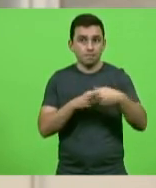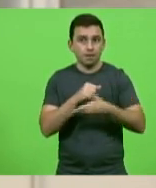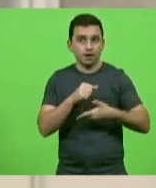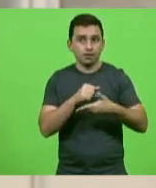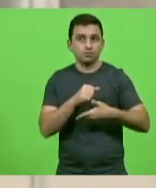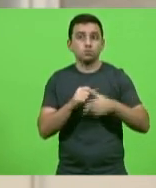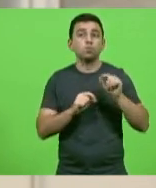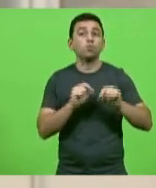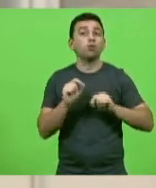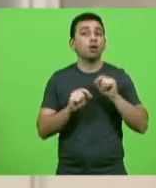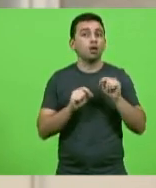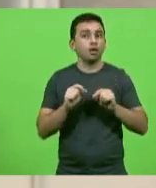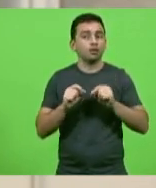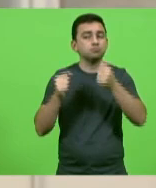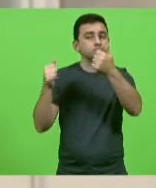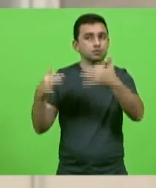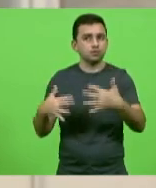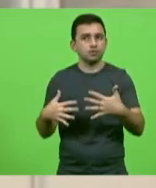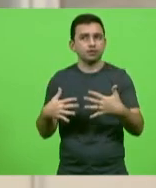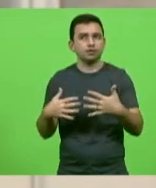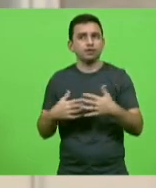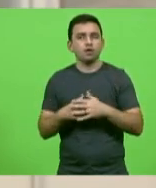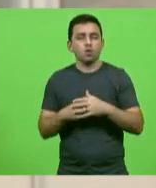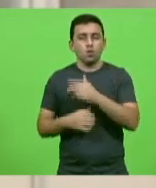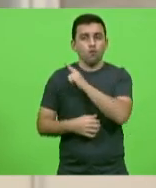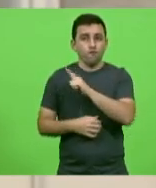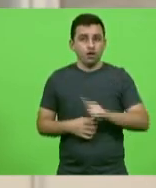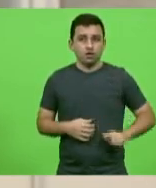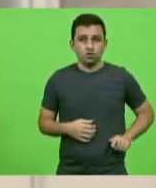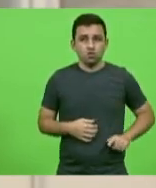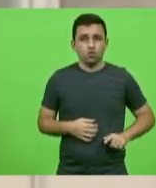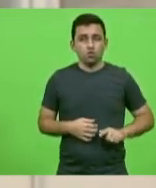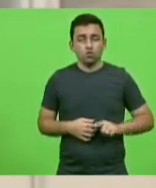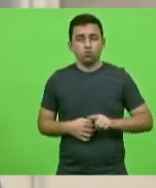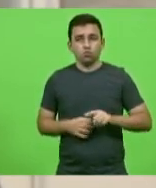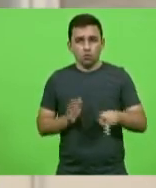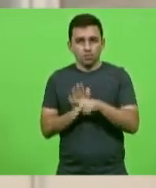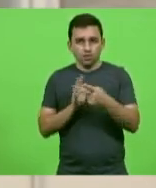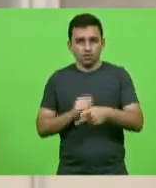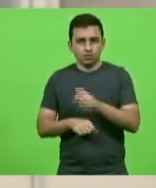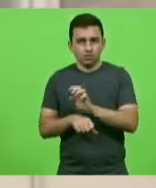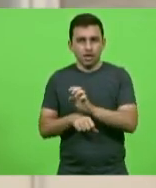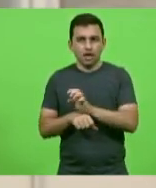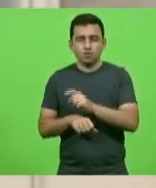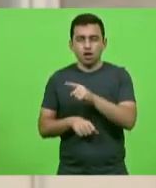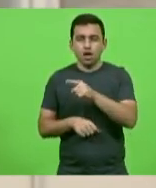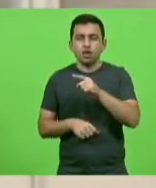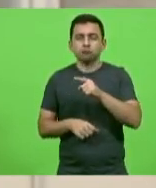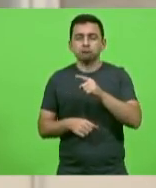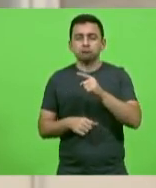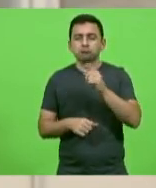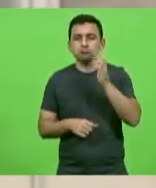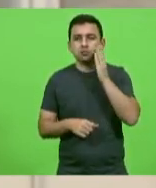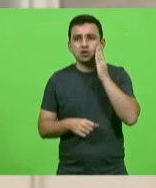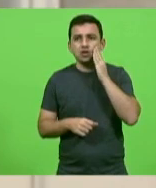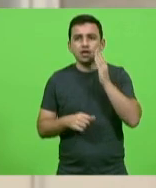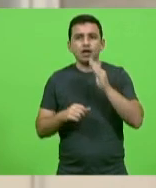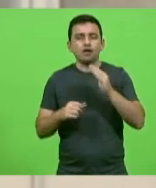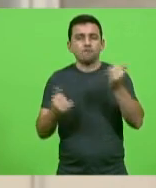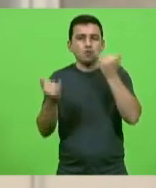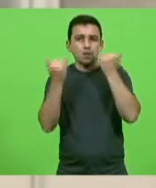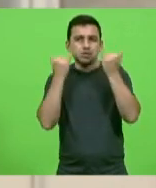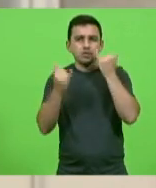síntese o seguinte fato "o governador do Estado de forma Consciente e voluntário presto